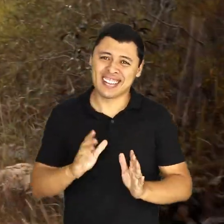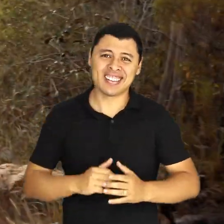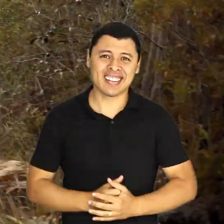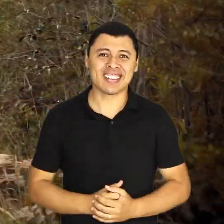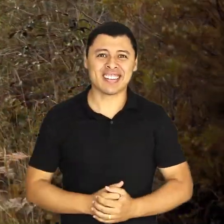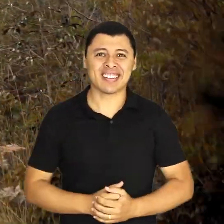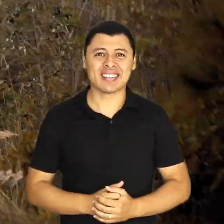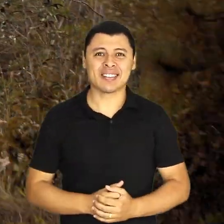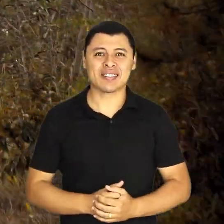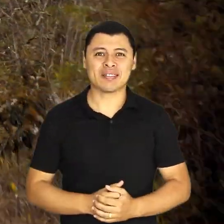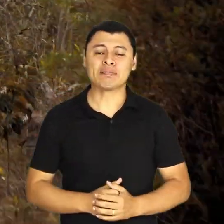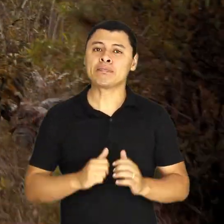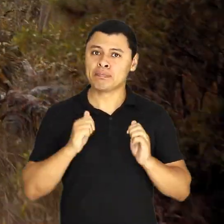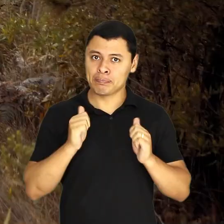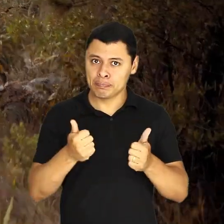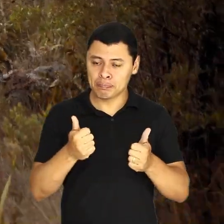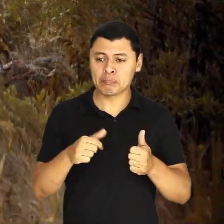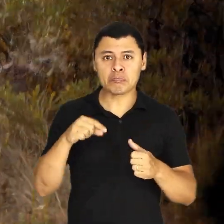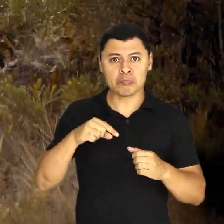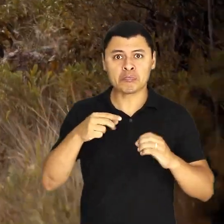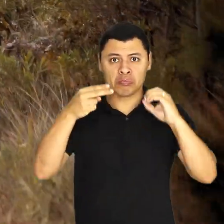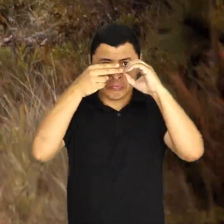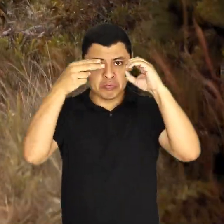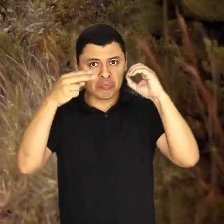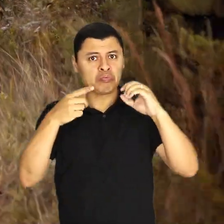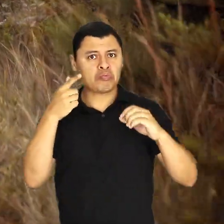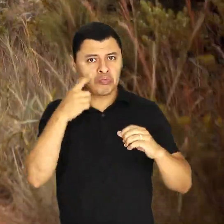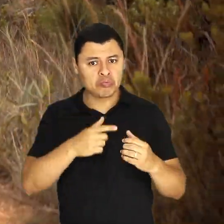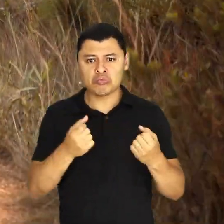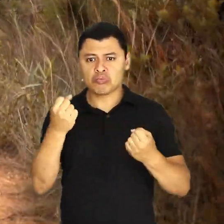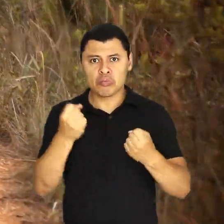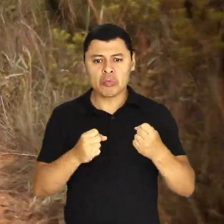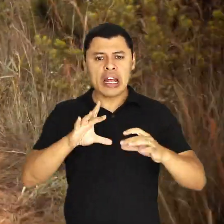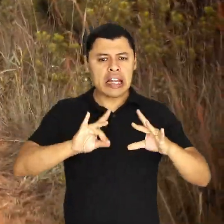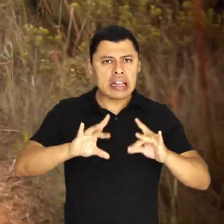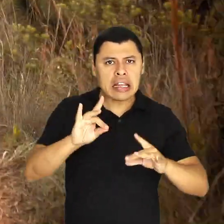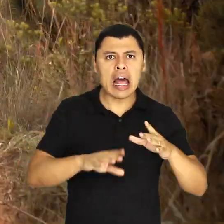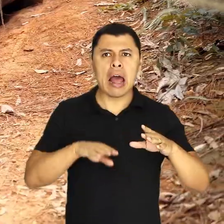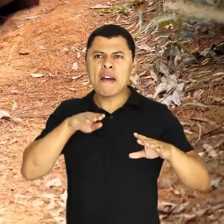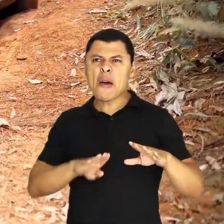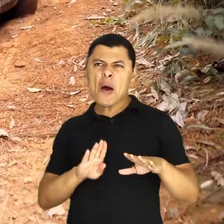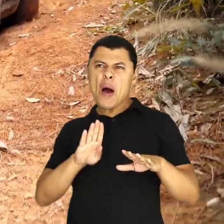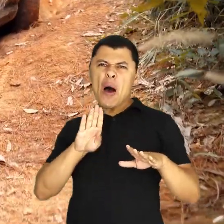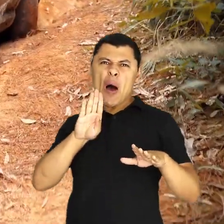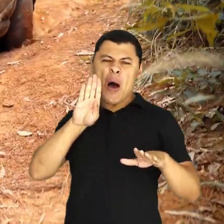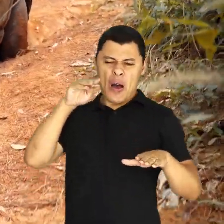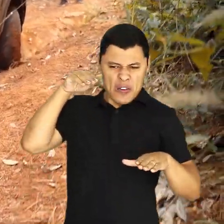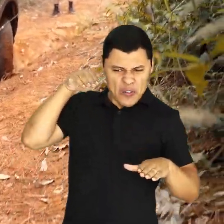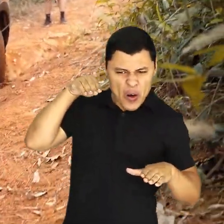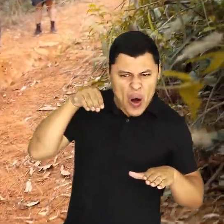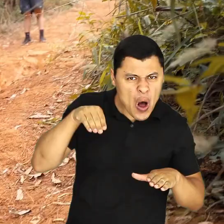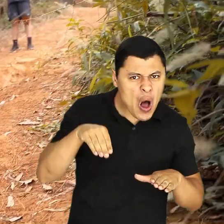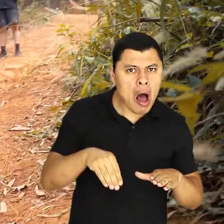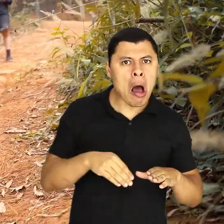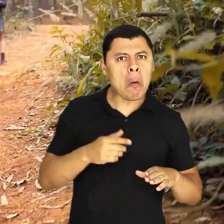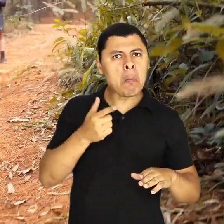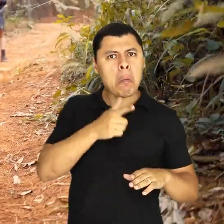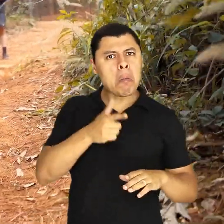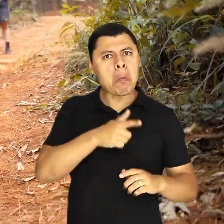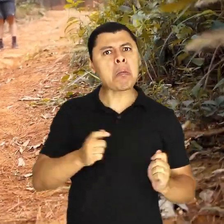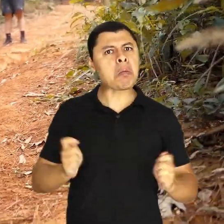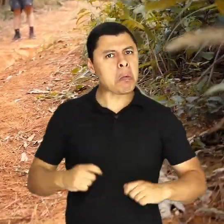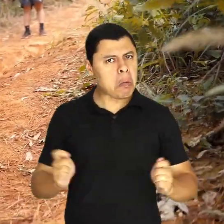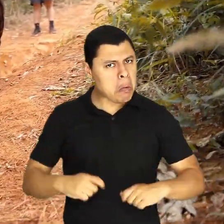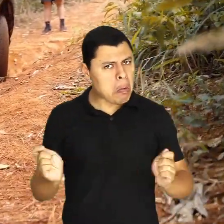cruzado de sobra. Mas vamos lá, a gente estava aqui para provocar, chegar no limite, ver até onde, qual é o ponto que realmente